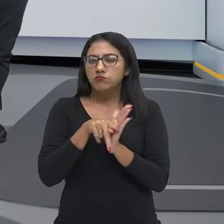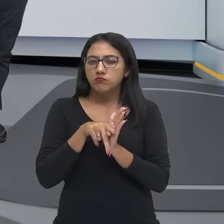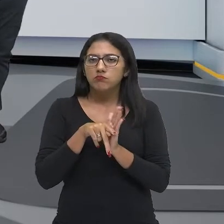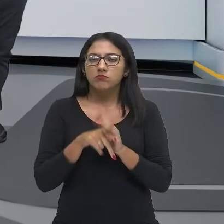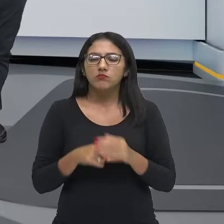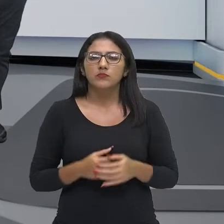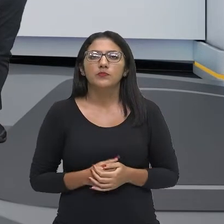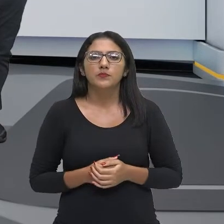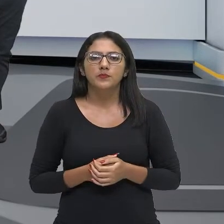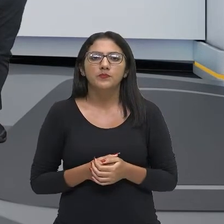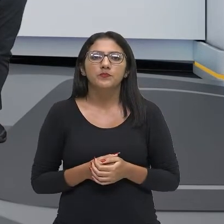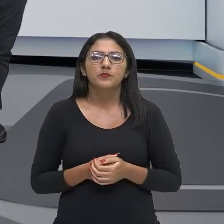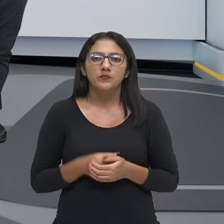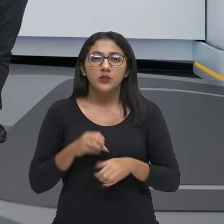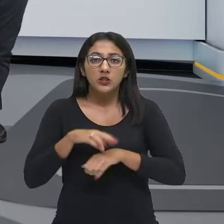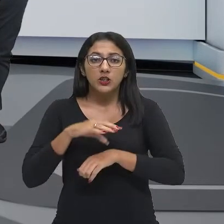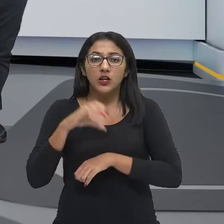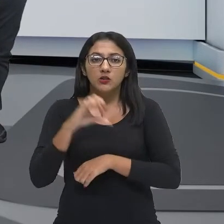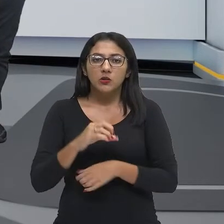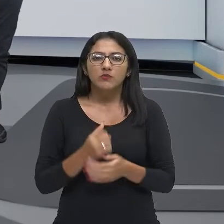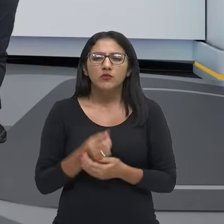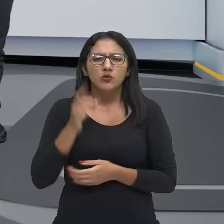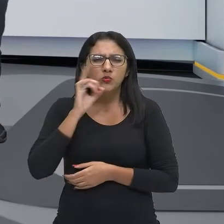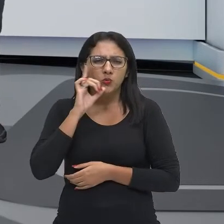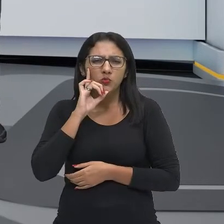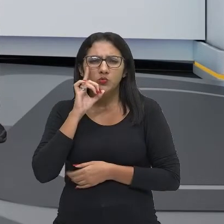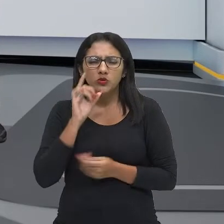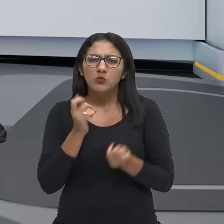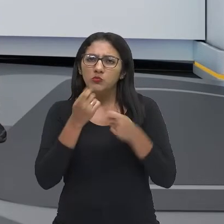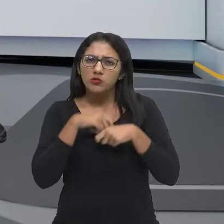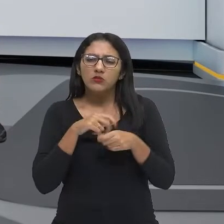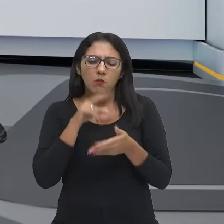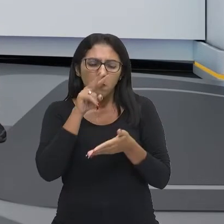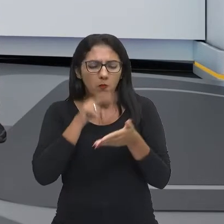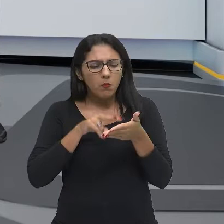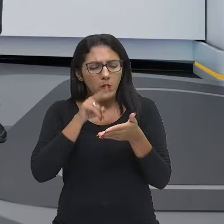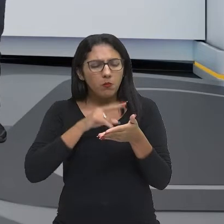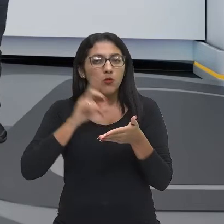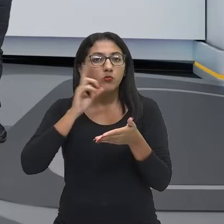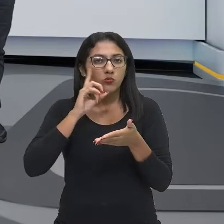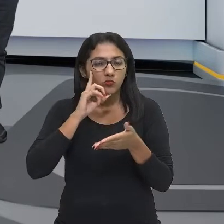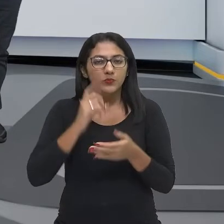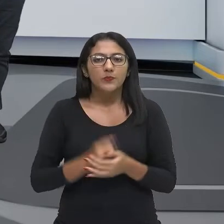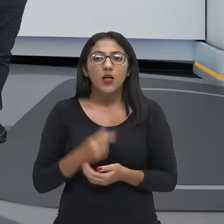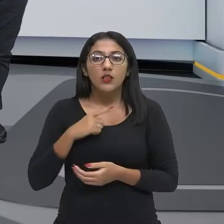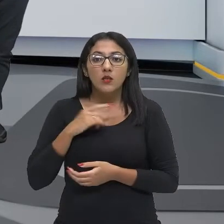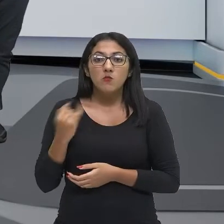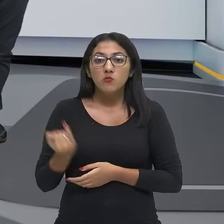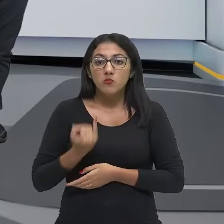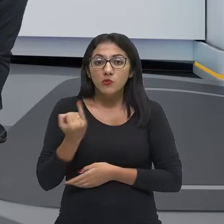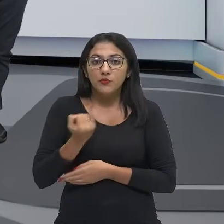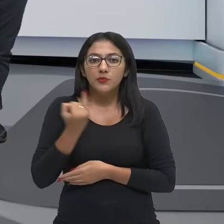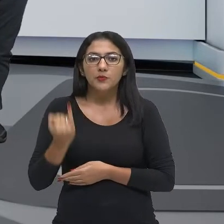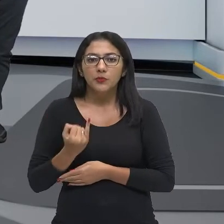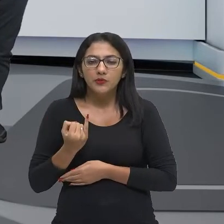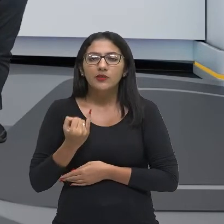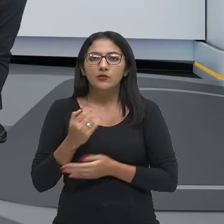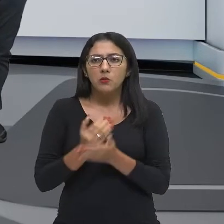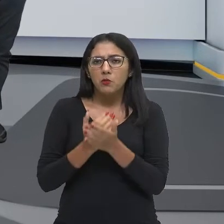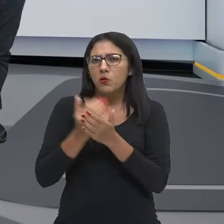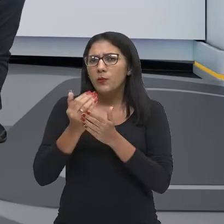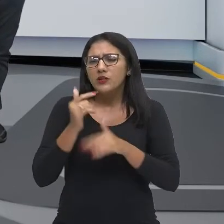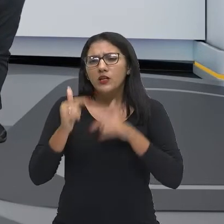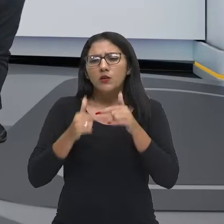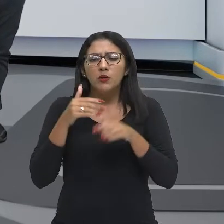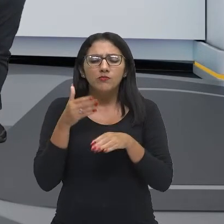Dica 9. Crie uma rotina de sempre verificar os seus e-mails. É muito importante que ao começo do expediente